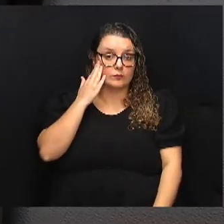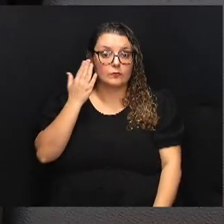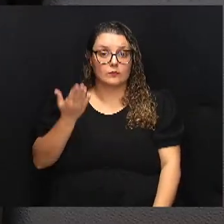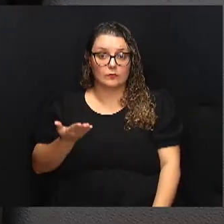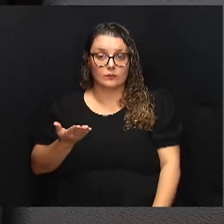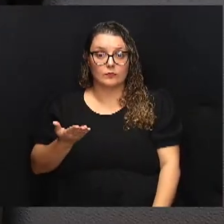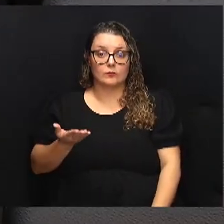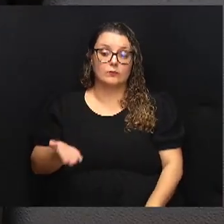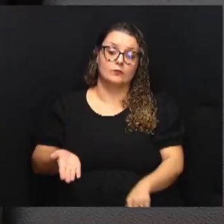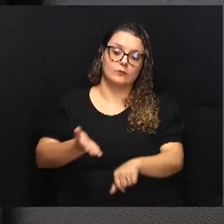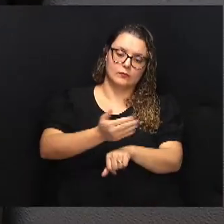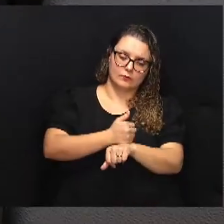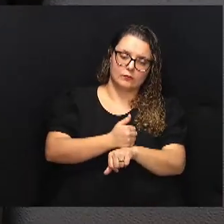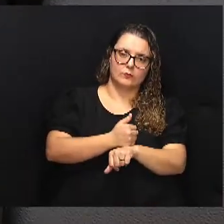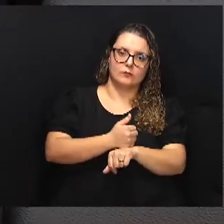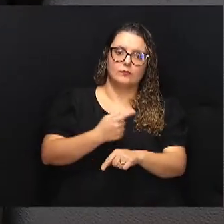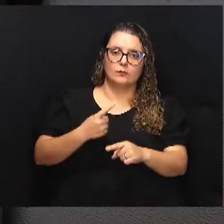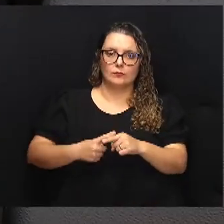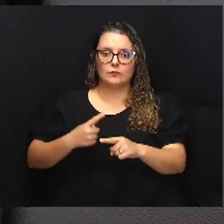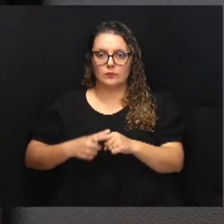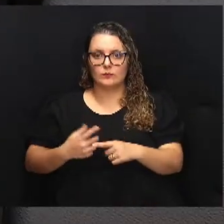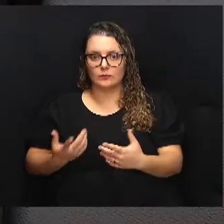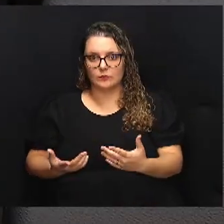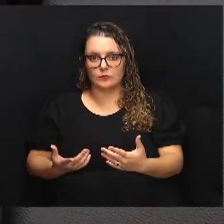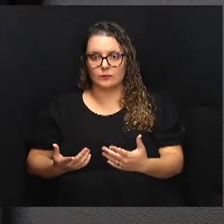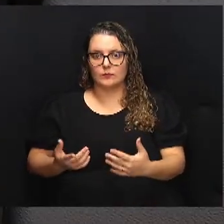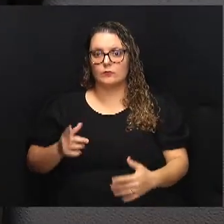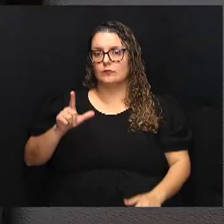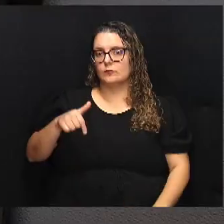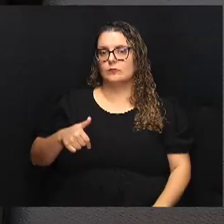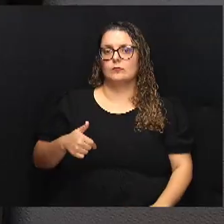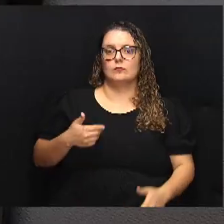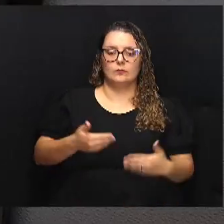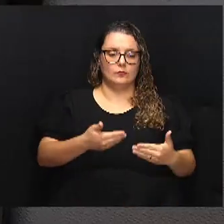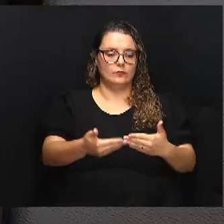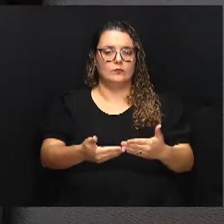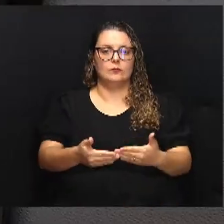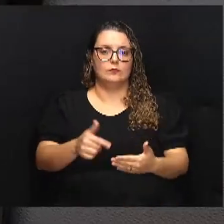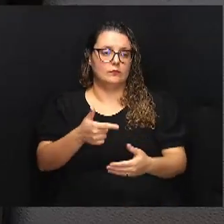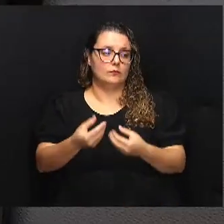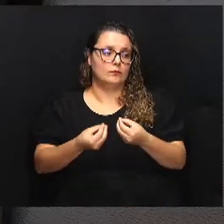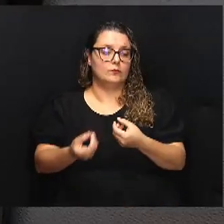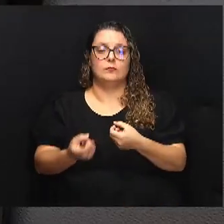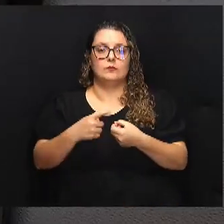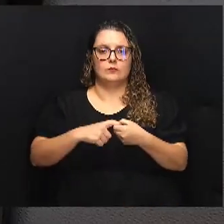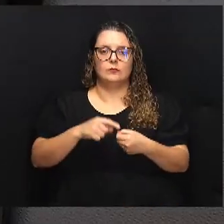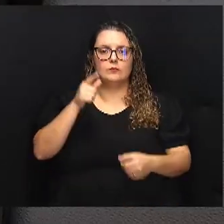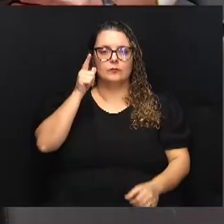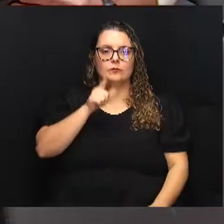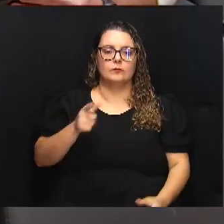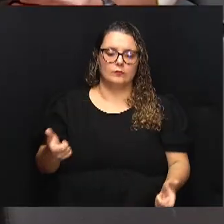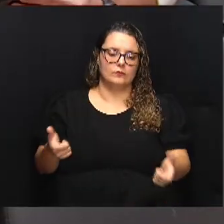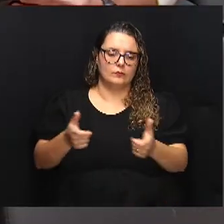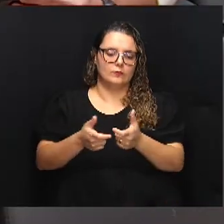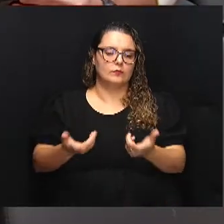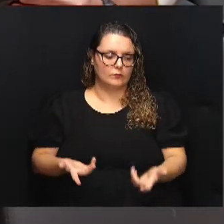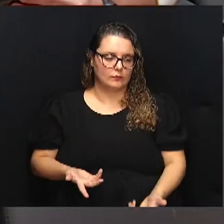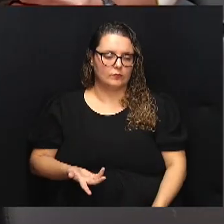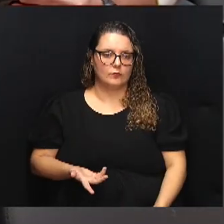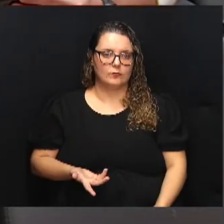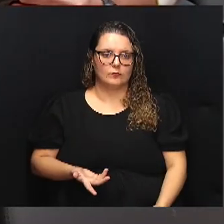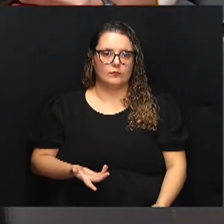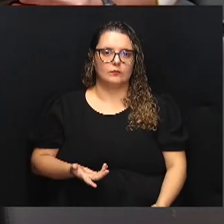com antecedência, né? Porque se depois que um tempo passa, às vezes fica irreversível você conseguir diminuir